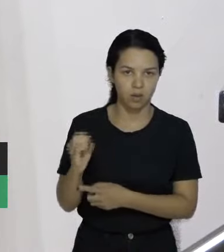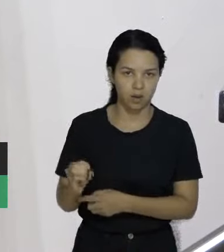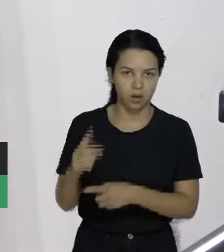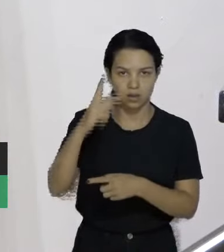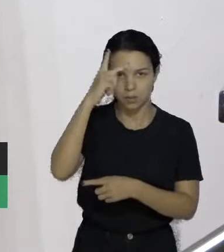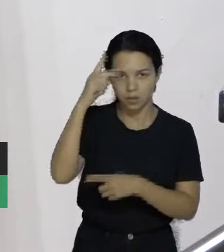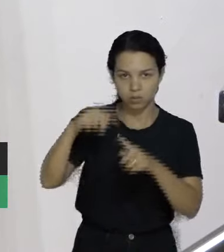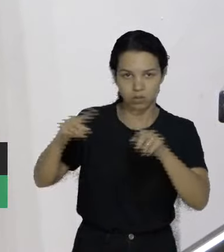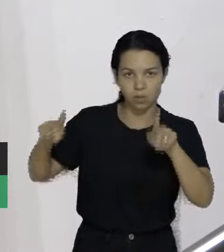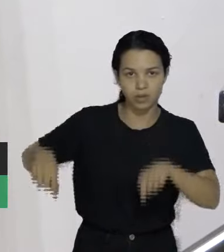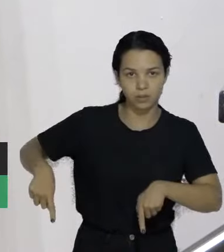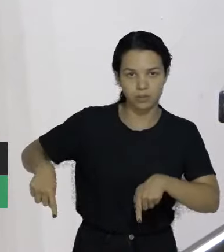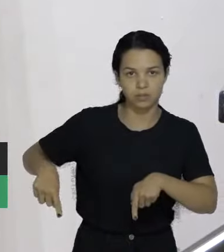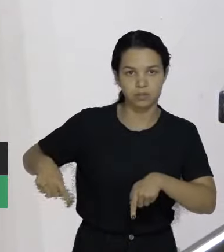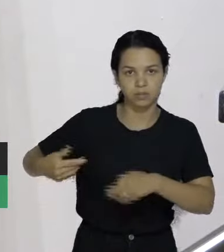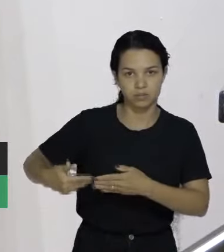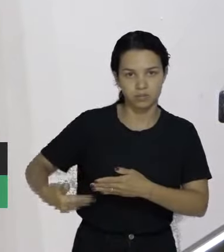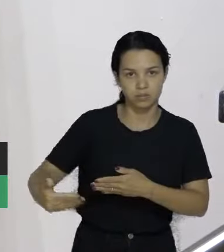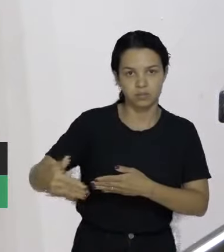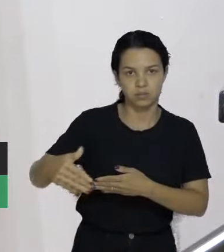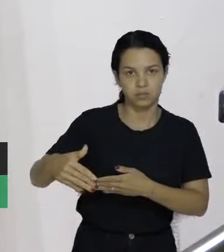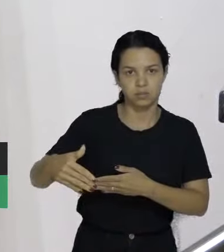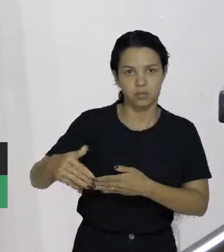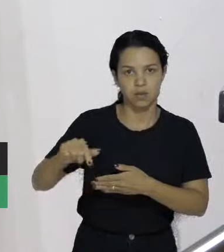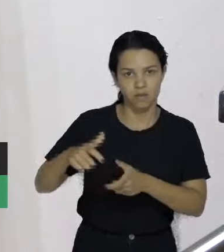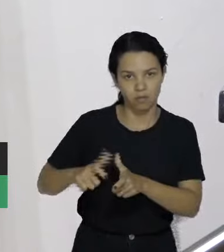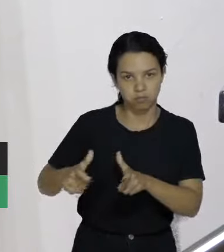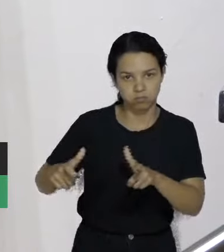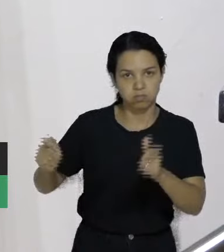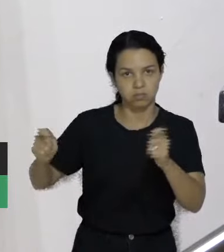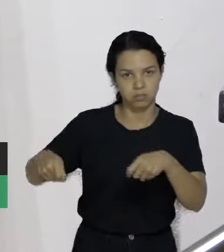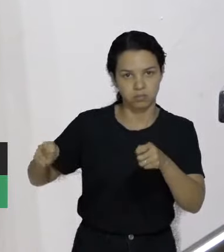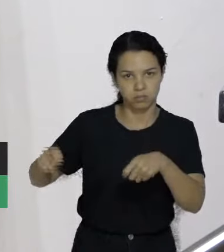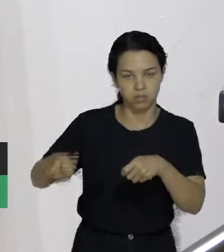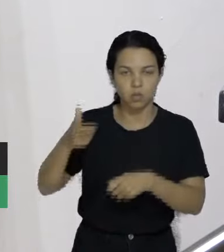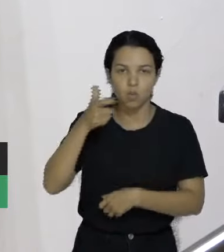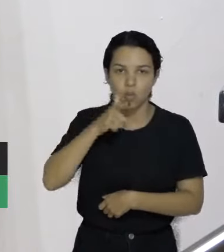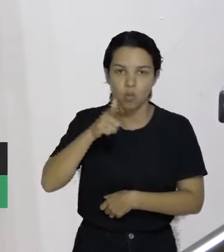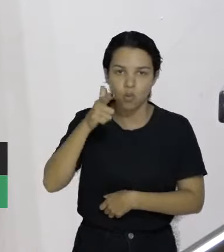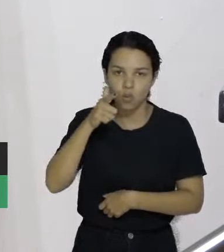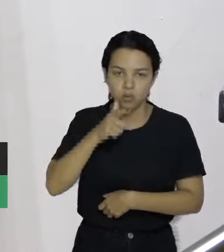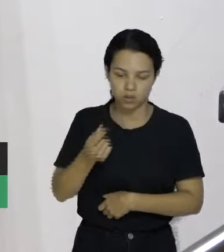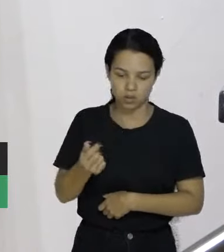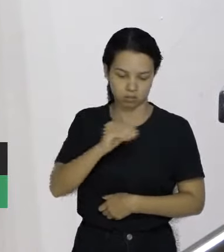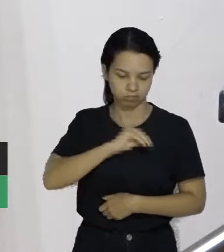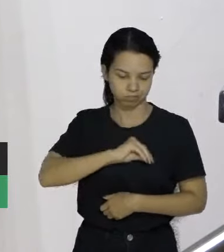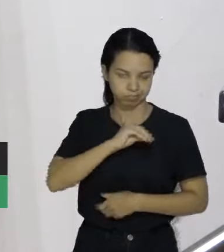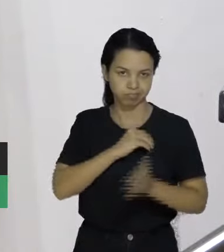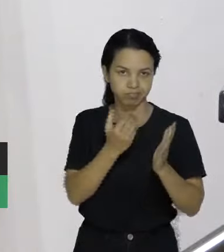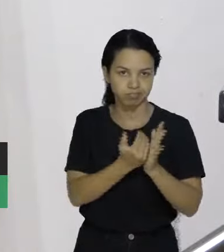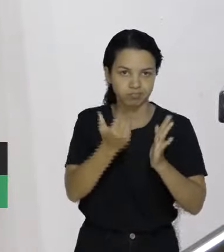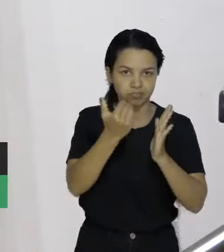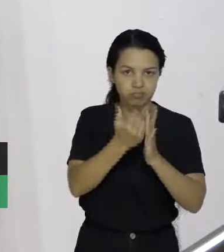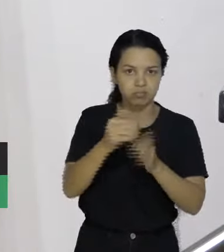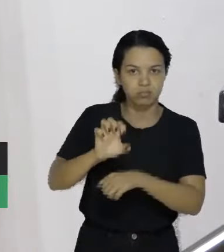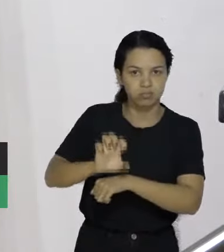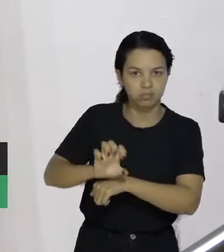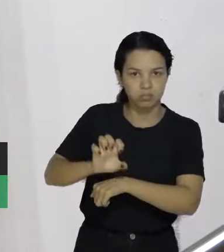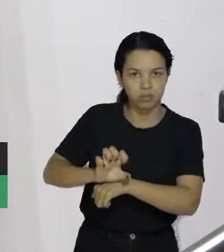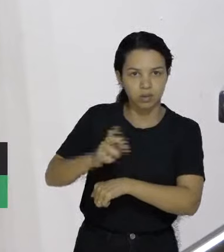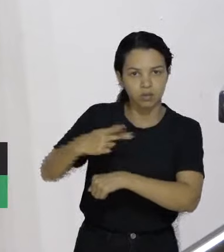e ele vai conseguir ampliar e vai conseguir fazer mais renda para o nosso estado para o nosso país